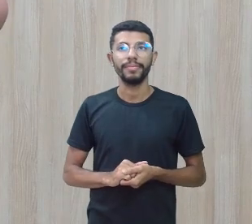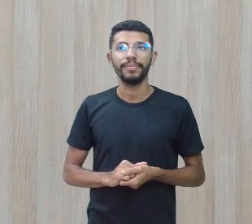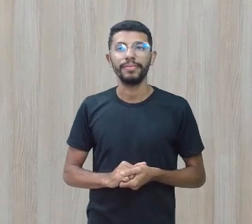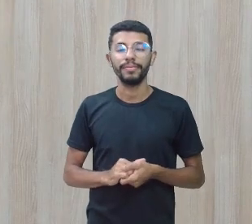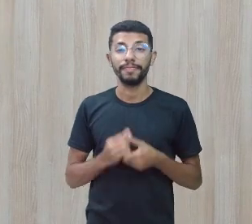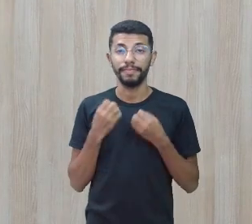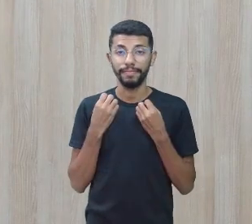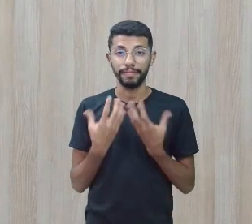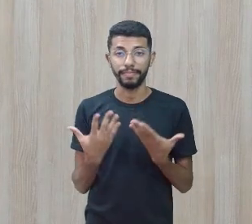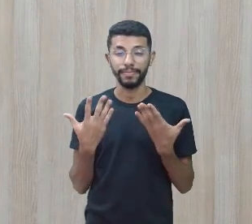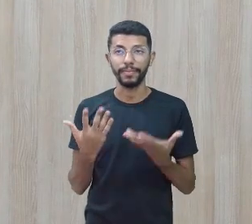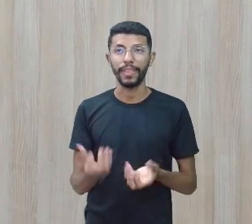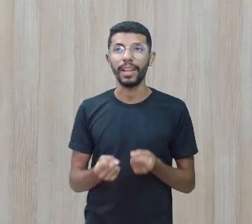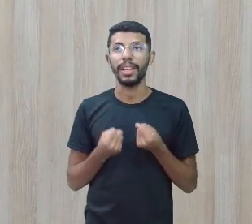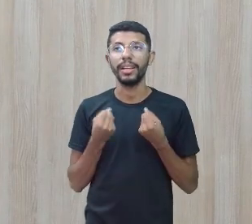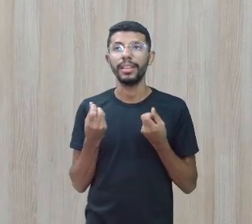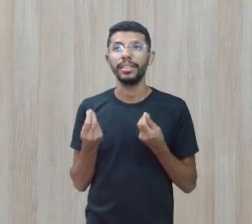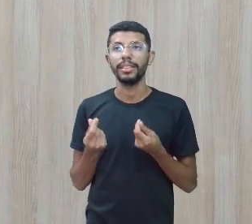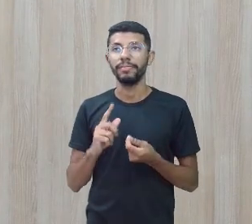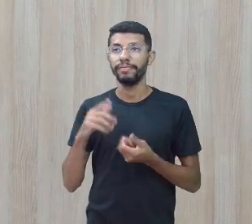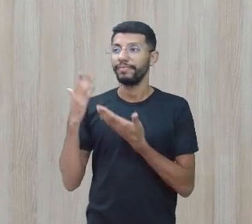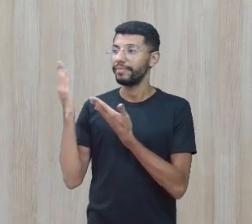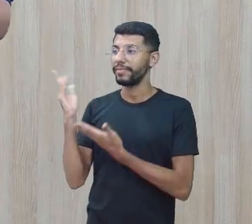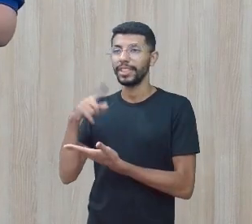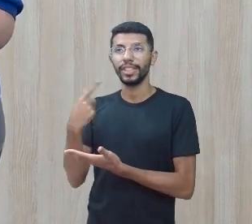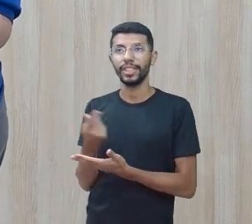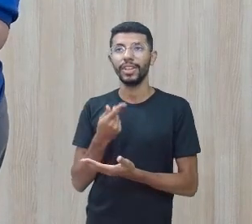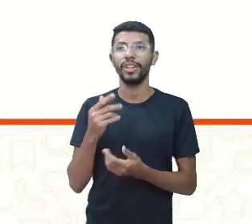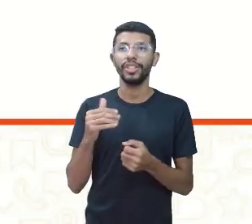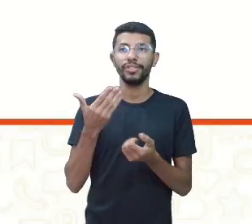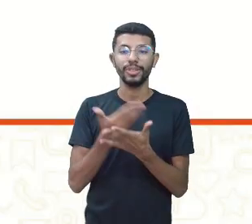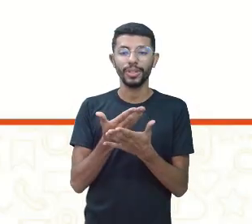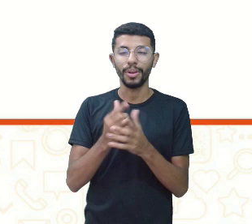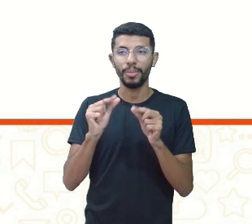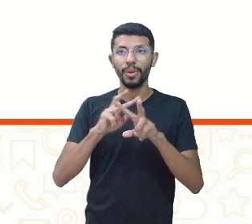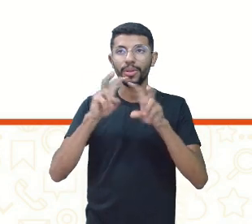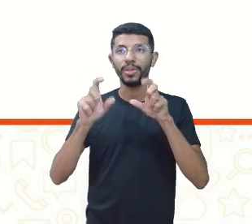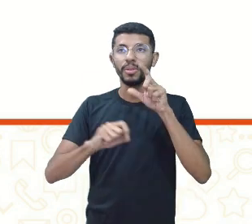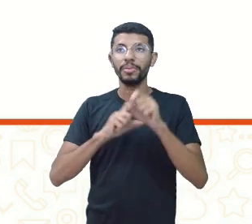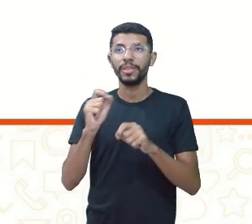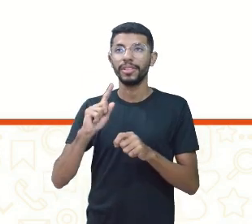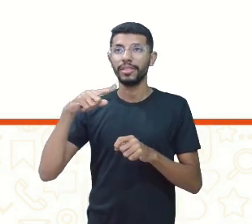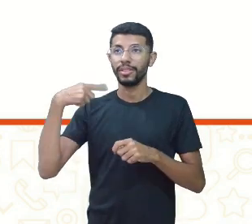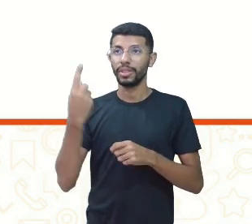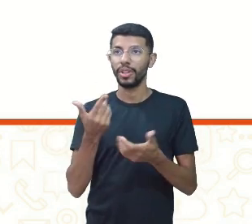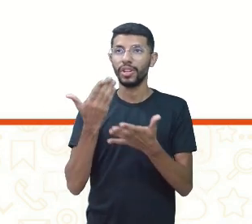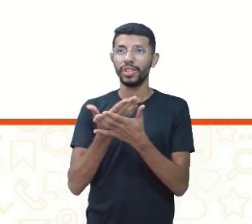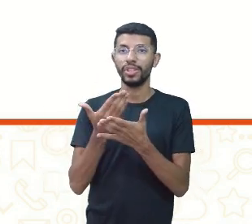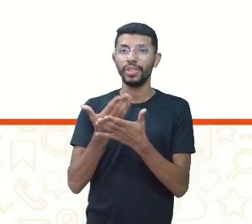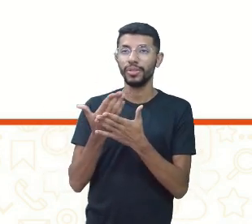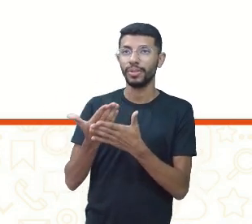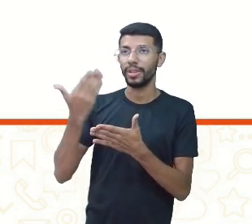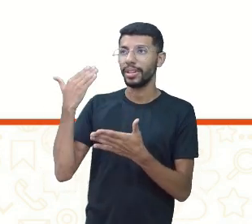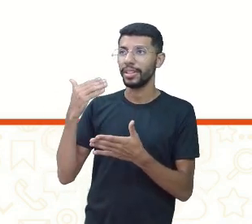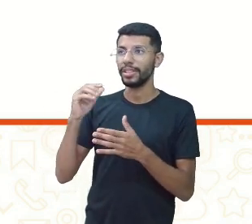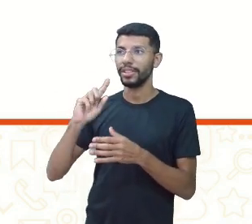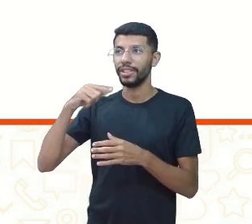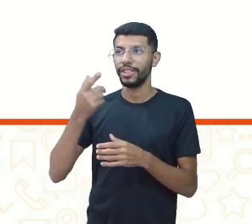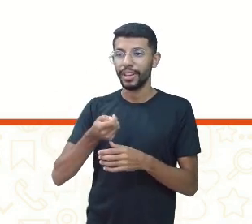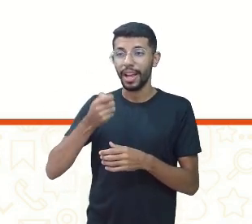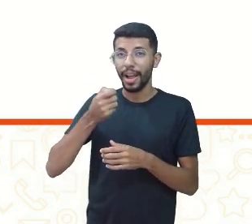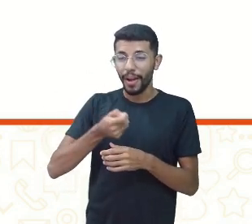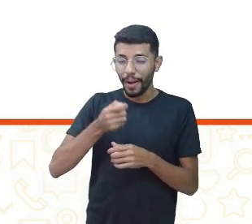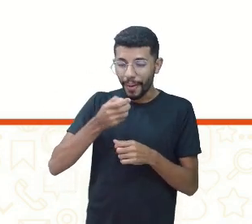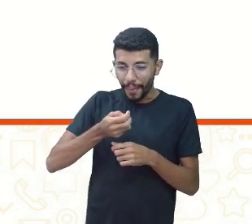Bom, e aqui nós vamos falar um pouco do que a gente viu, né? Nós estamos chegando ao